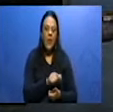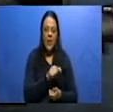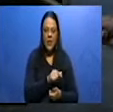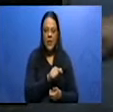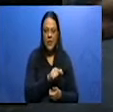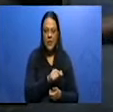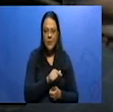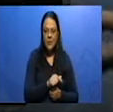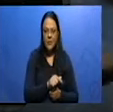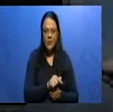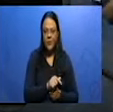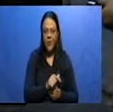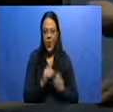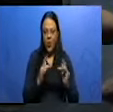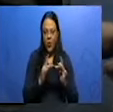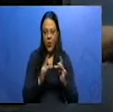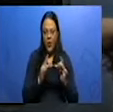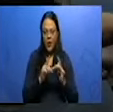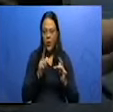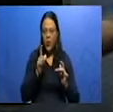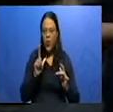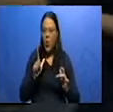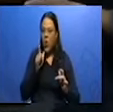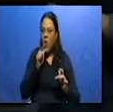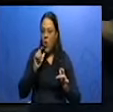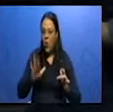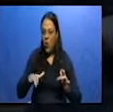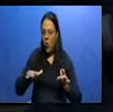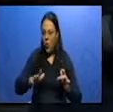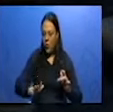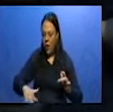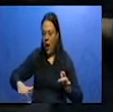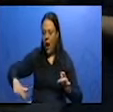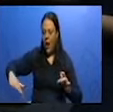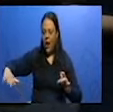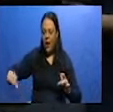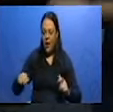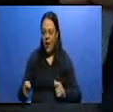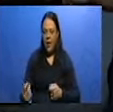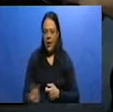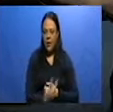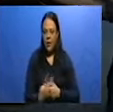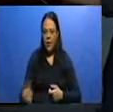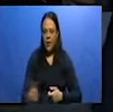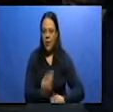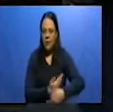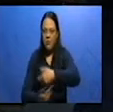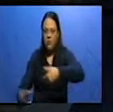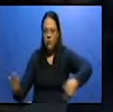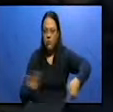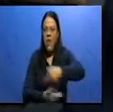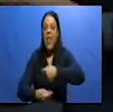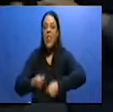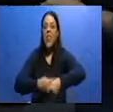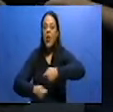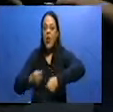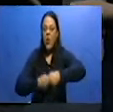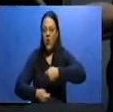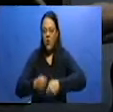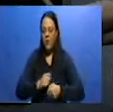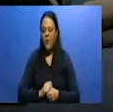litoral, né? Praia, mar. Começaram a negociar os produtos que vinham do interior da